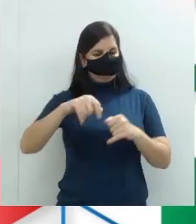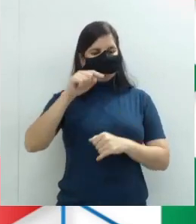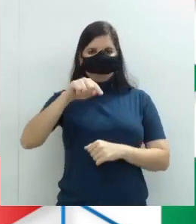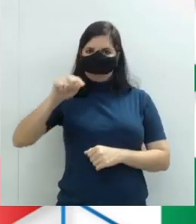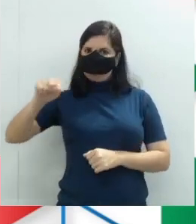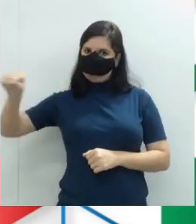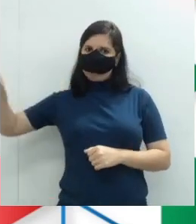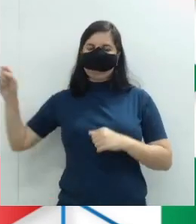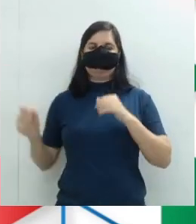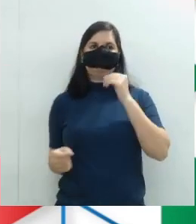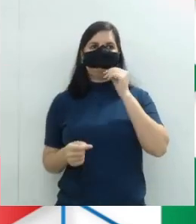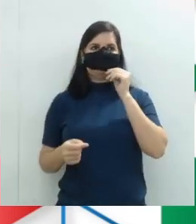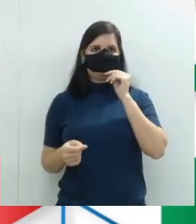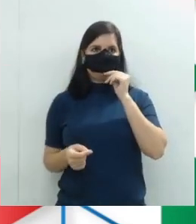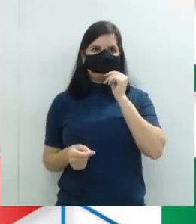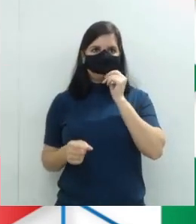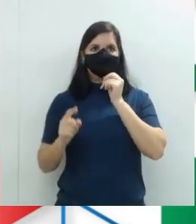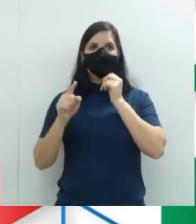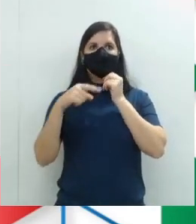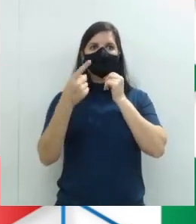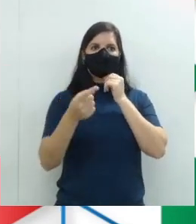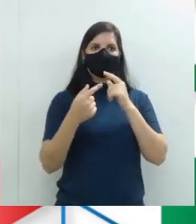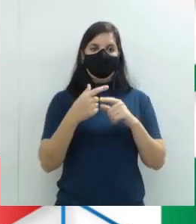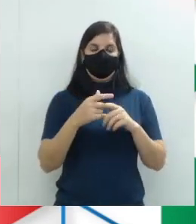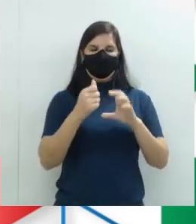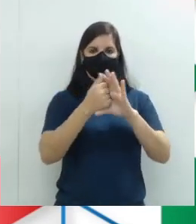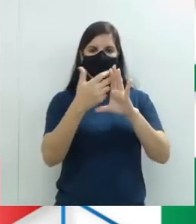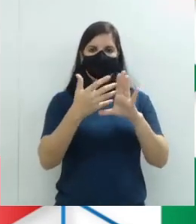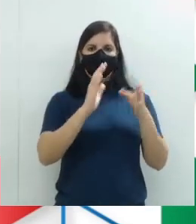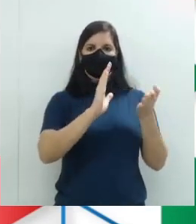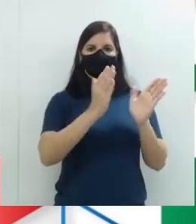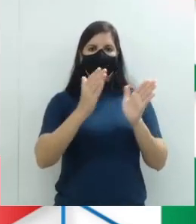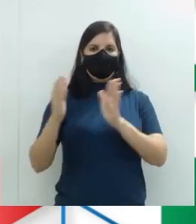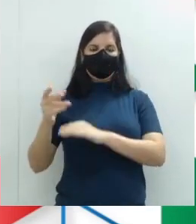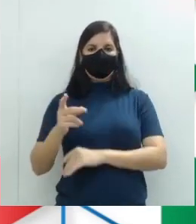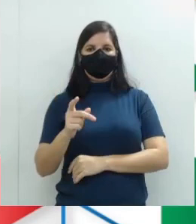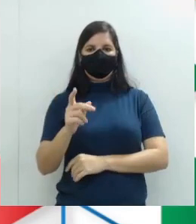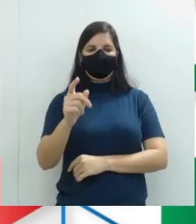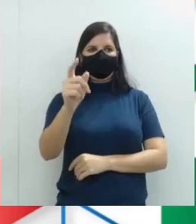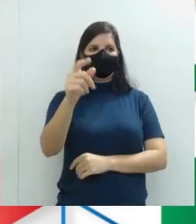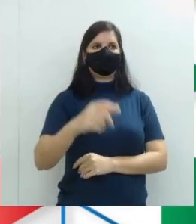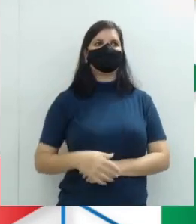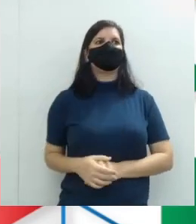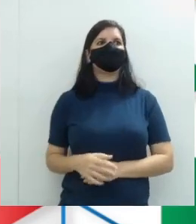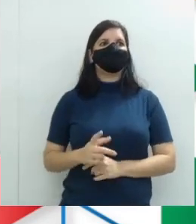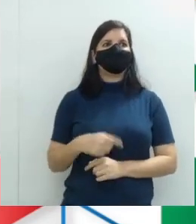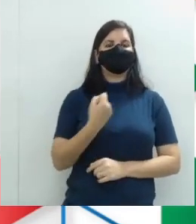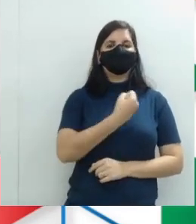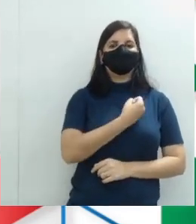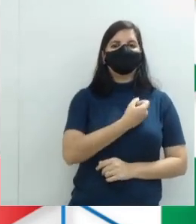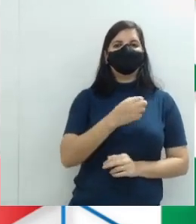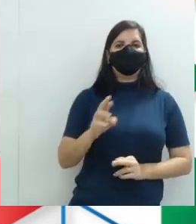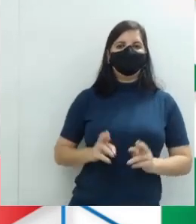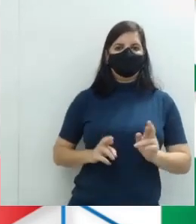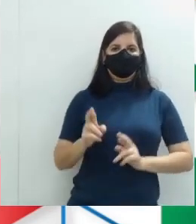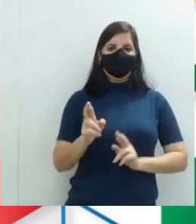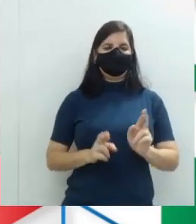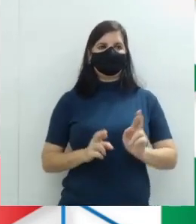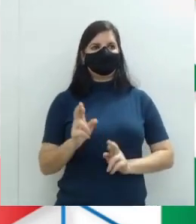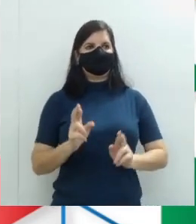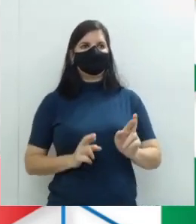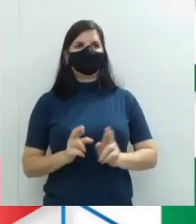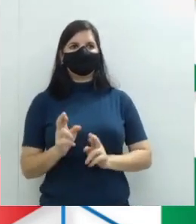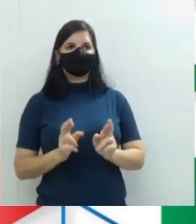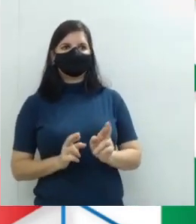ok? Tá bom? Depois, ó, a característica é sequência infinita. Depois, números